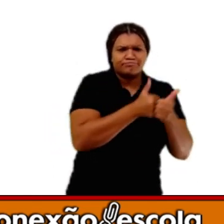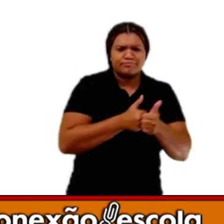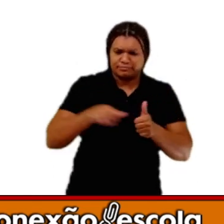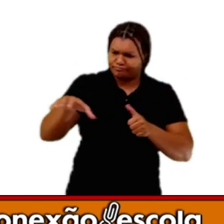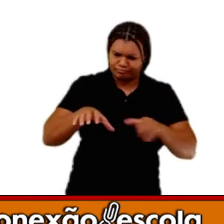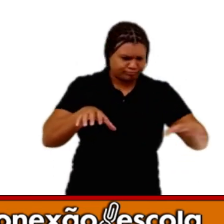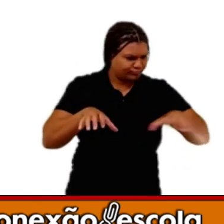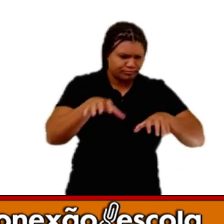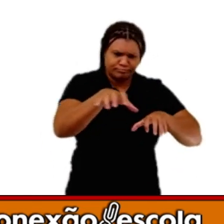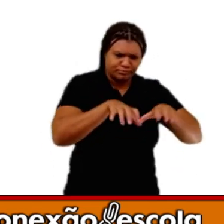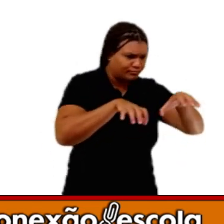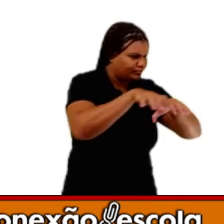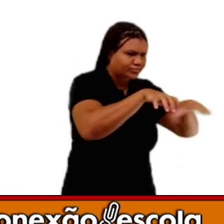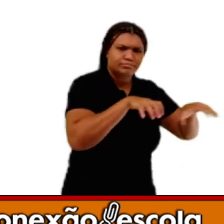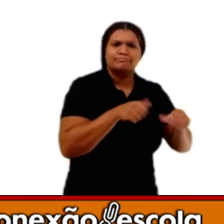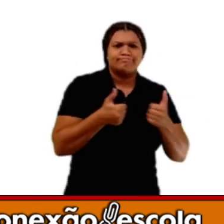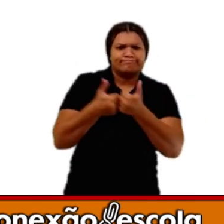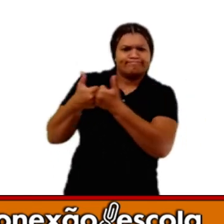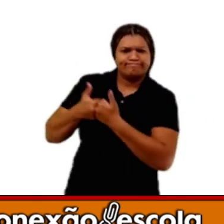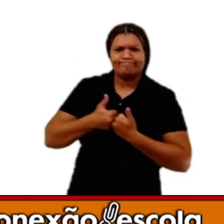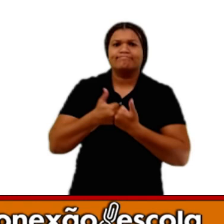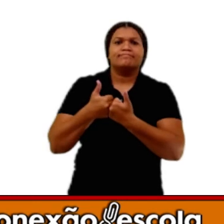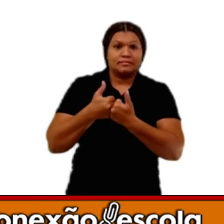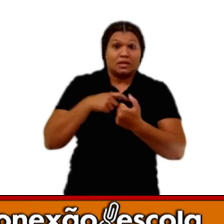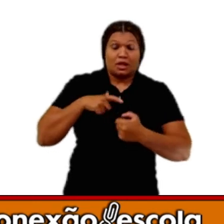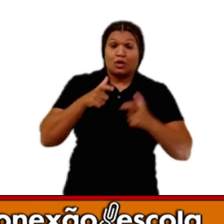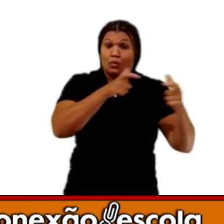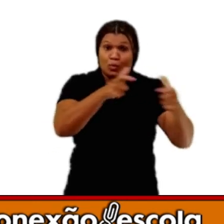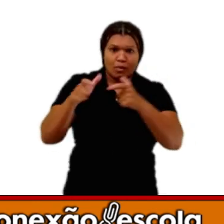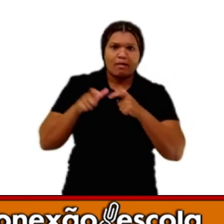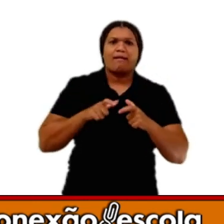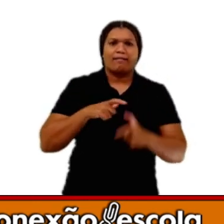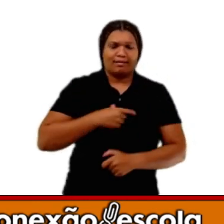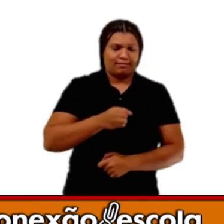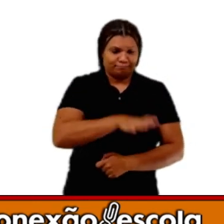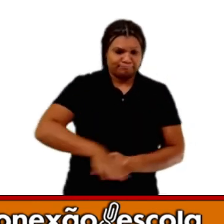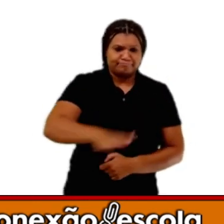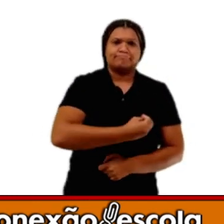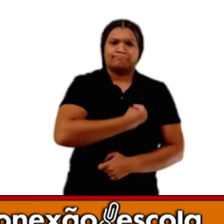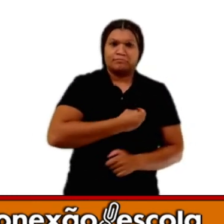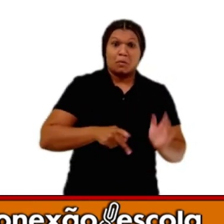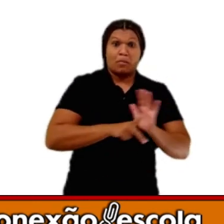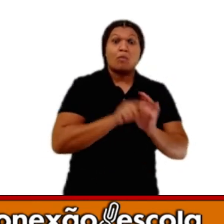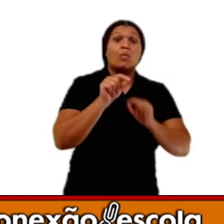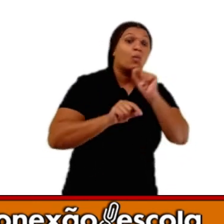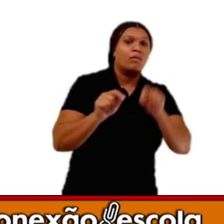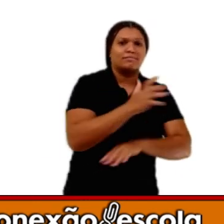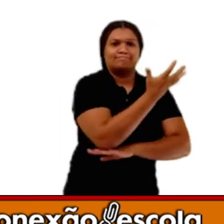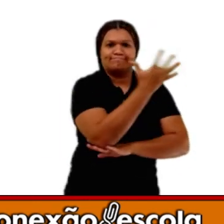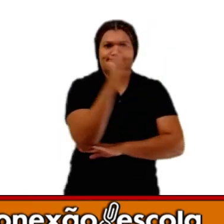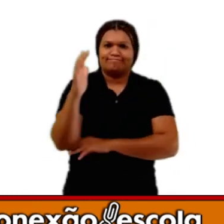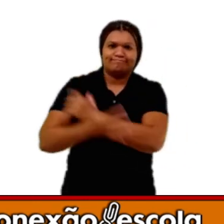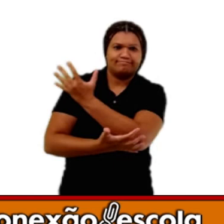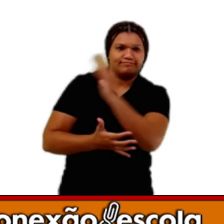né? Então, quando eu tenho uma região onde o bioma é de florestas, por exemplo, perceba